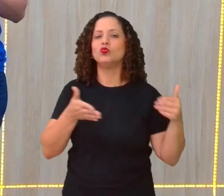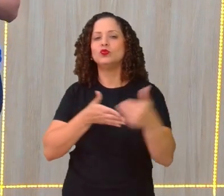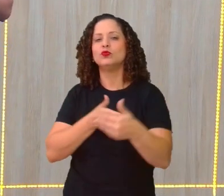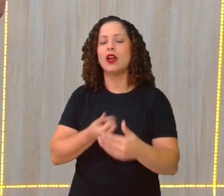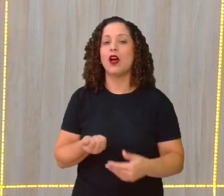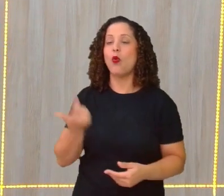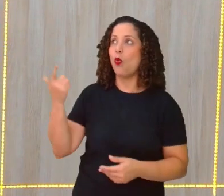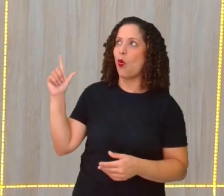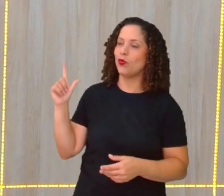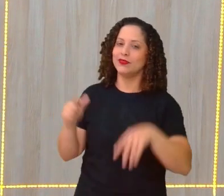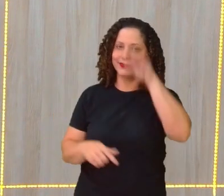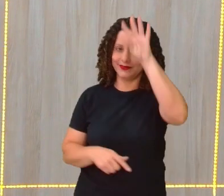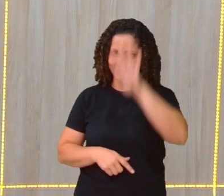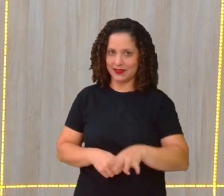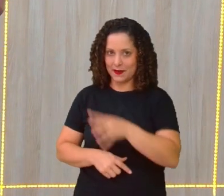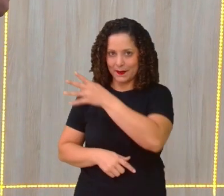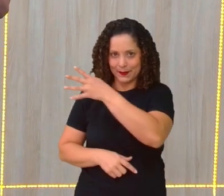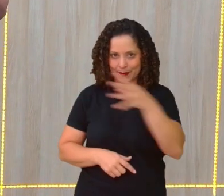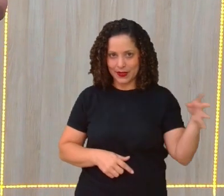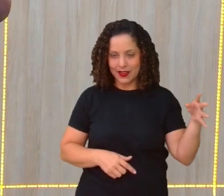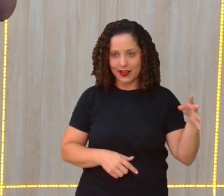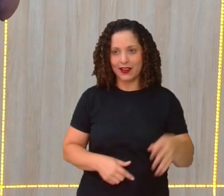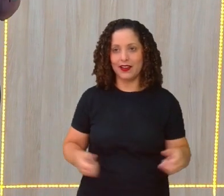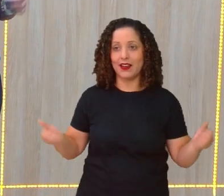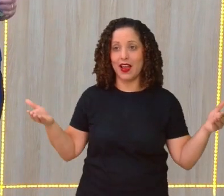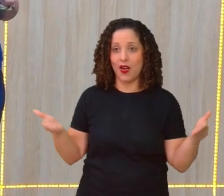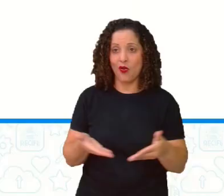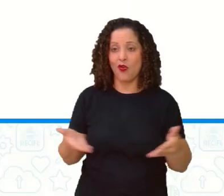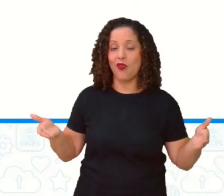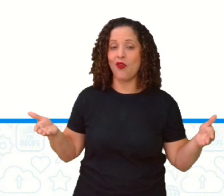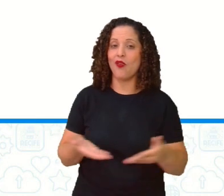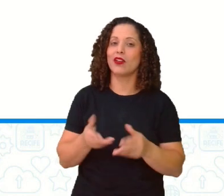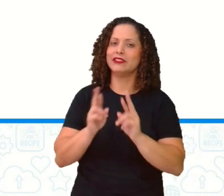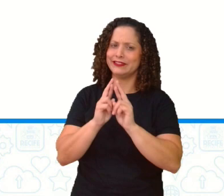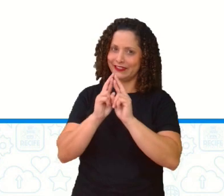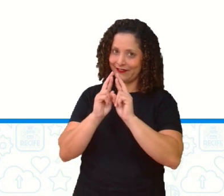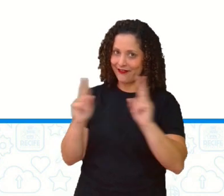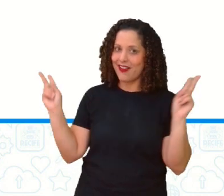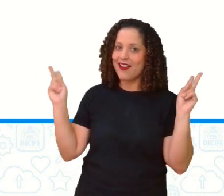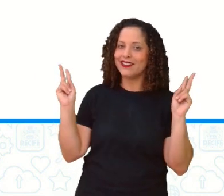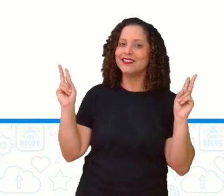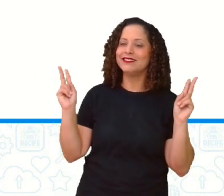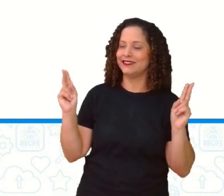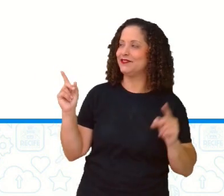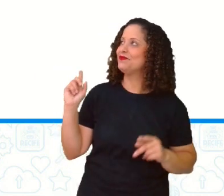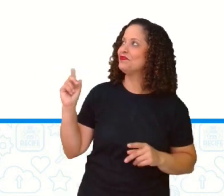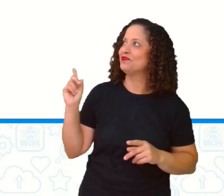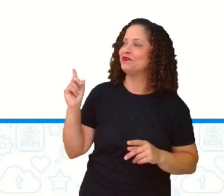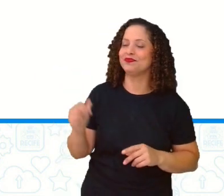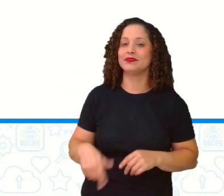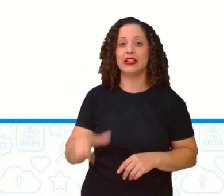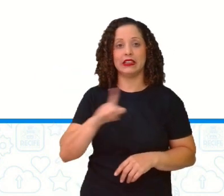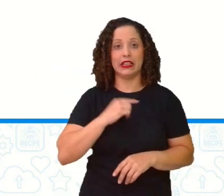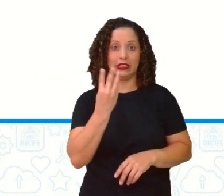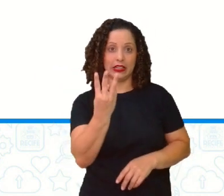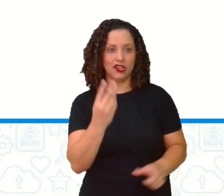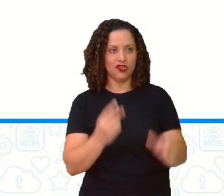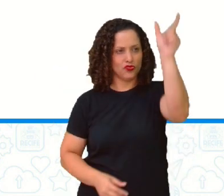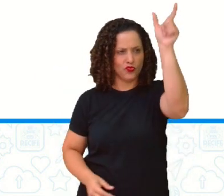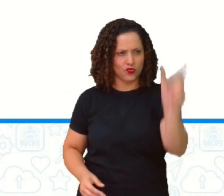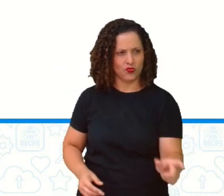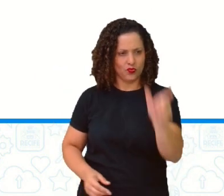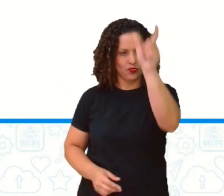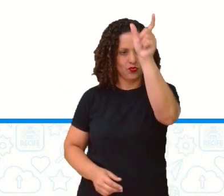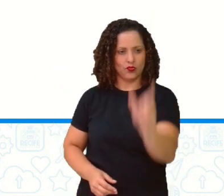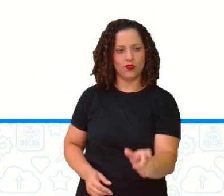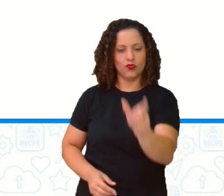a mais uma tabela de dupla entrada. Essa daí já é diferente, né? Já tem 3 colunas, onde a